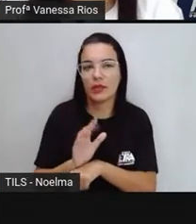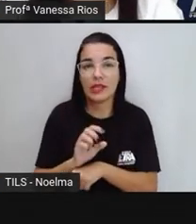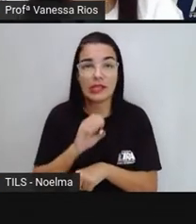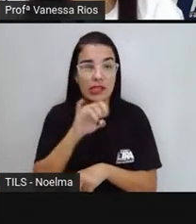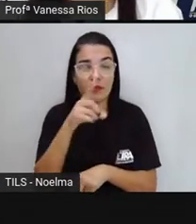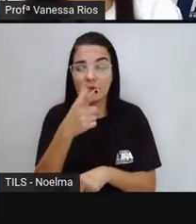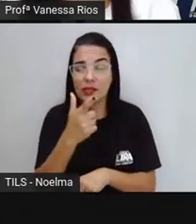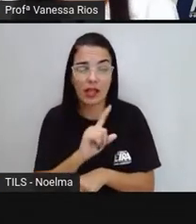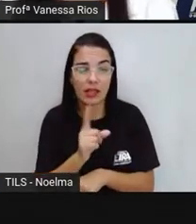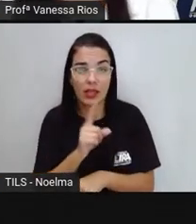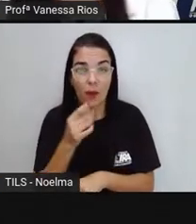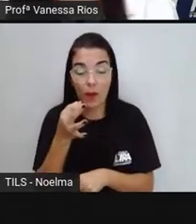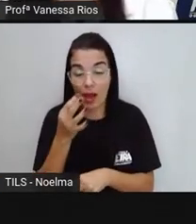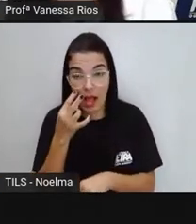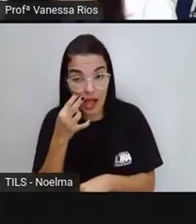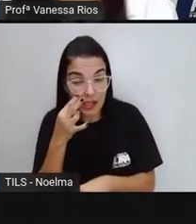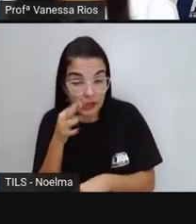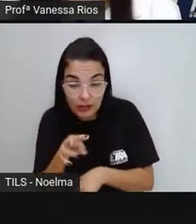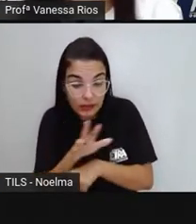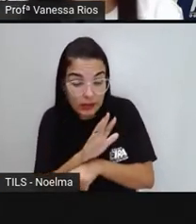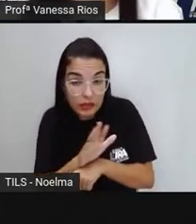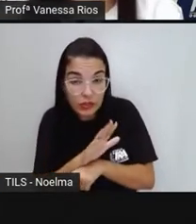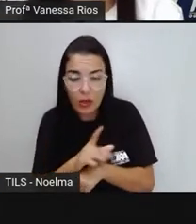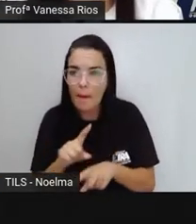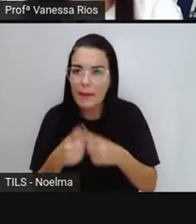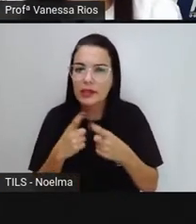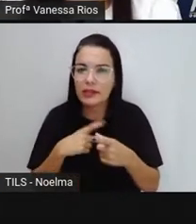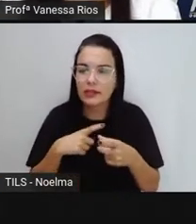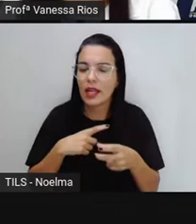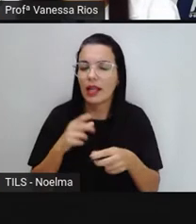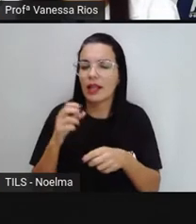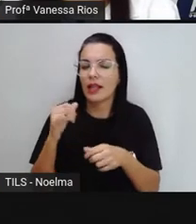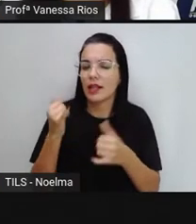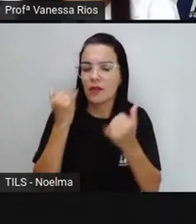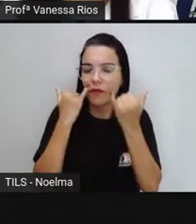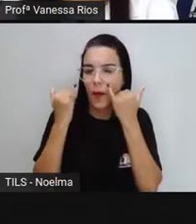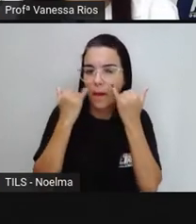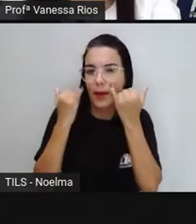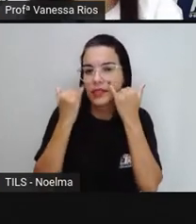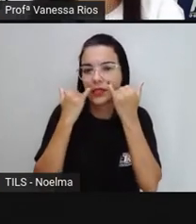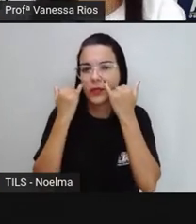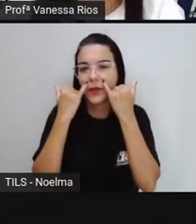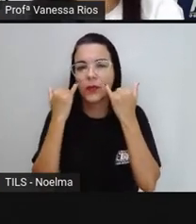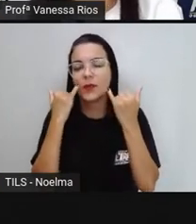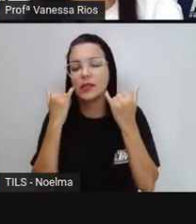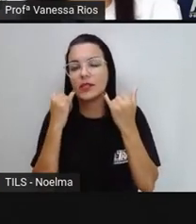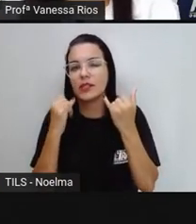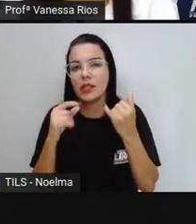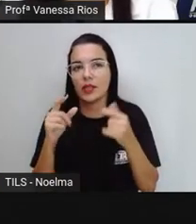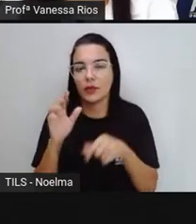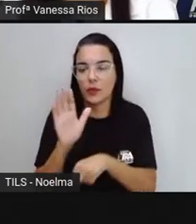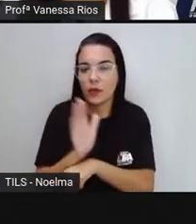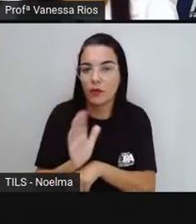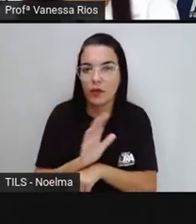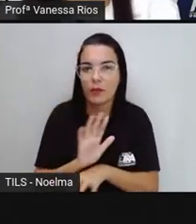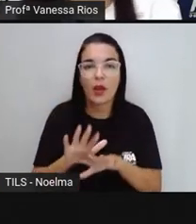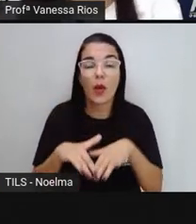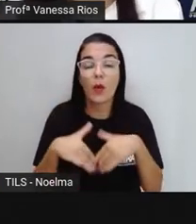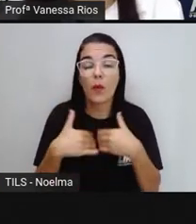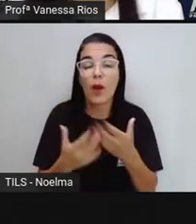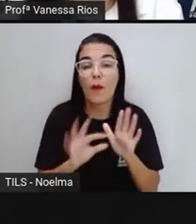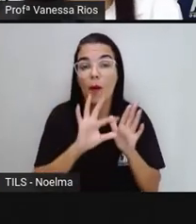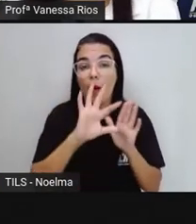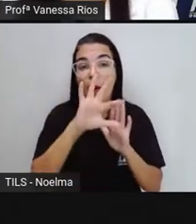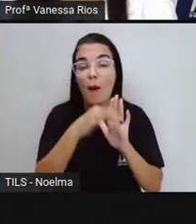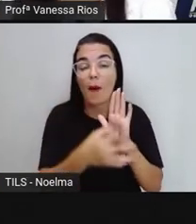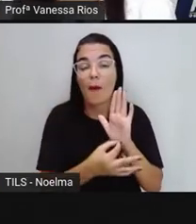tenha assistido, mas observando as informações que a Pro já trouxe aí sobre o filme Os Incríveis 2, que opinião você